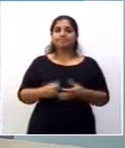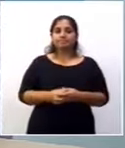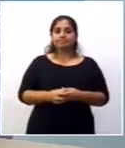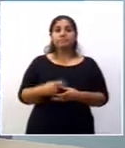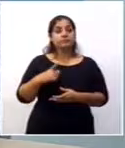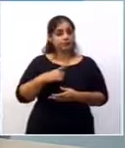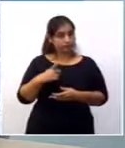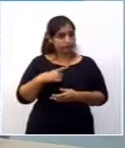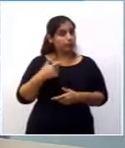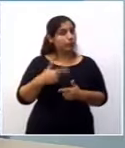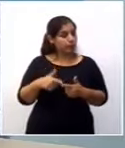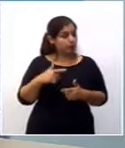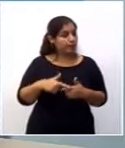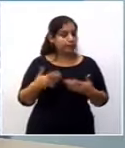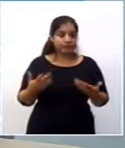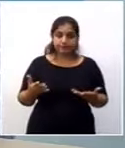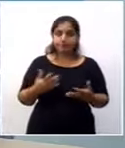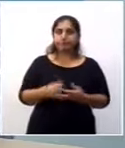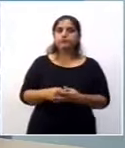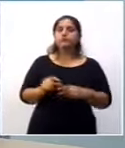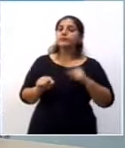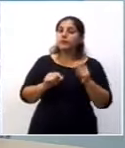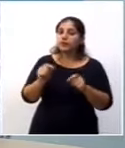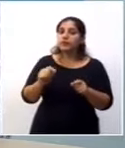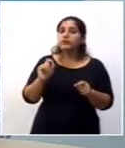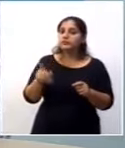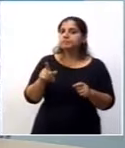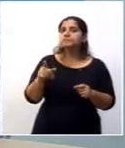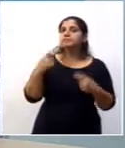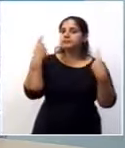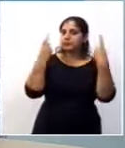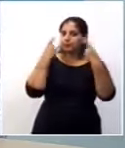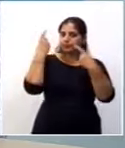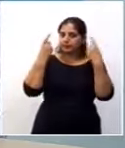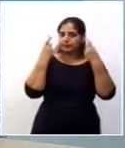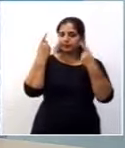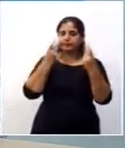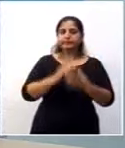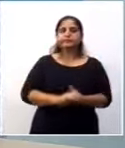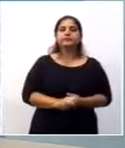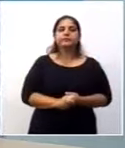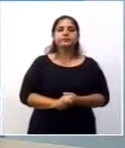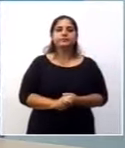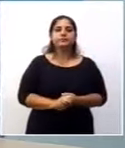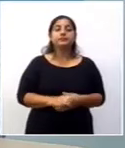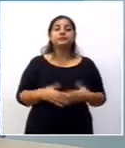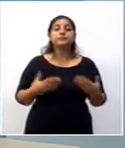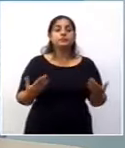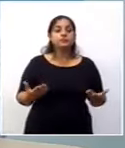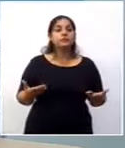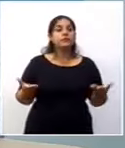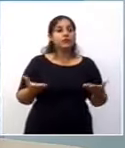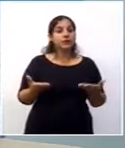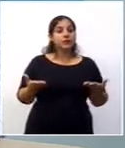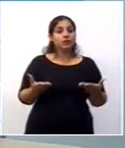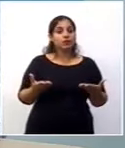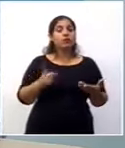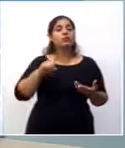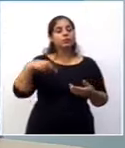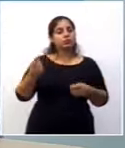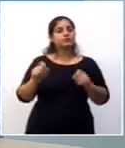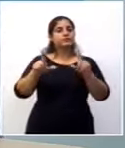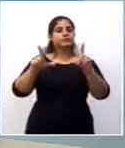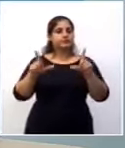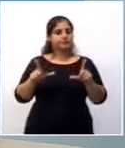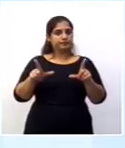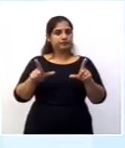tem esse fator, né, que é um fator extremamente preocupante aí. Agora, no nosso próximo